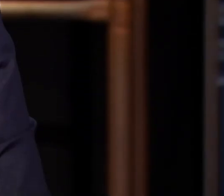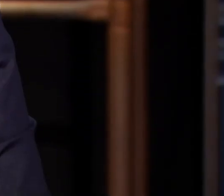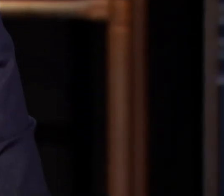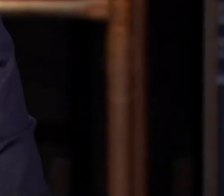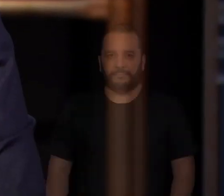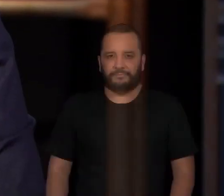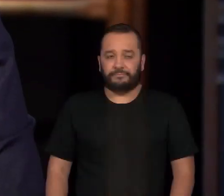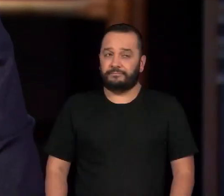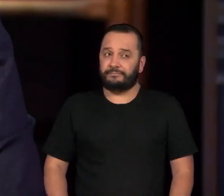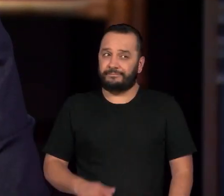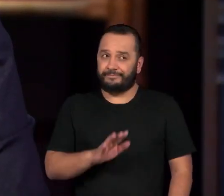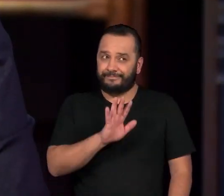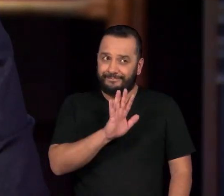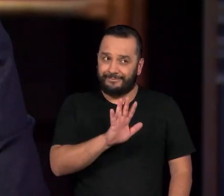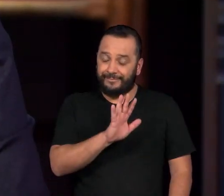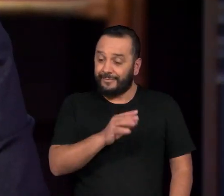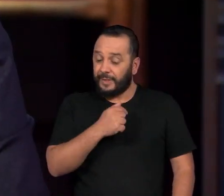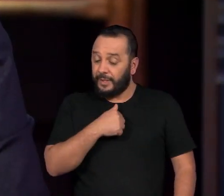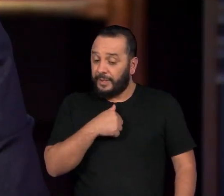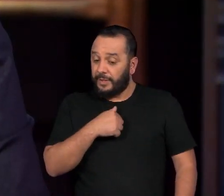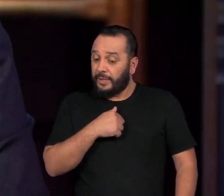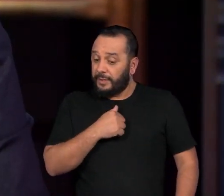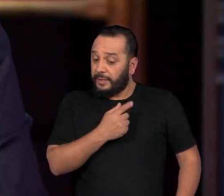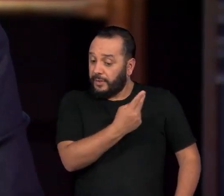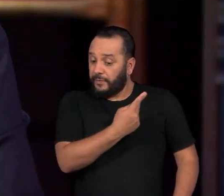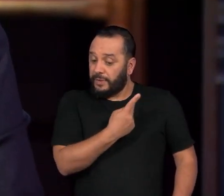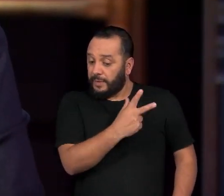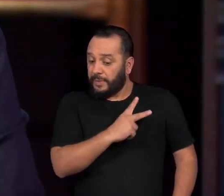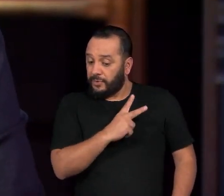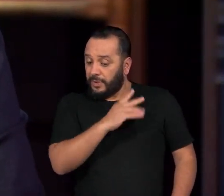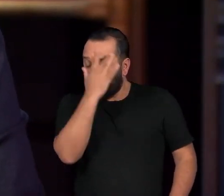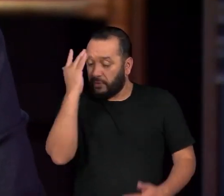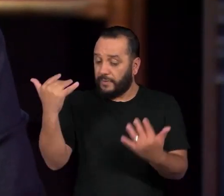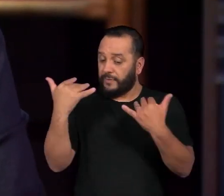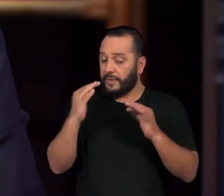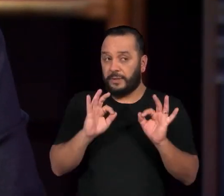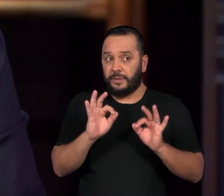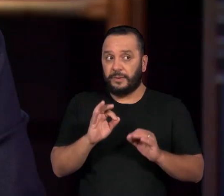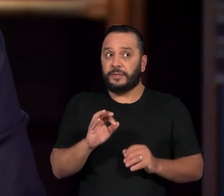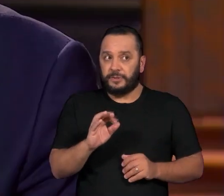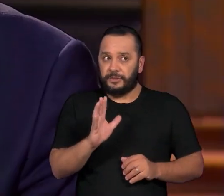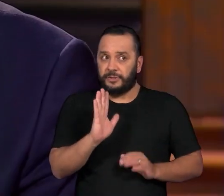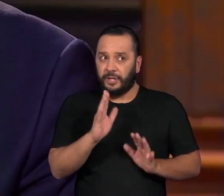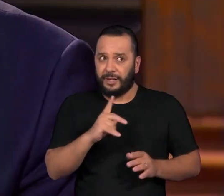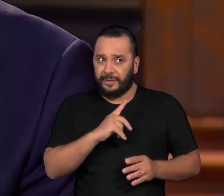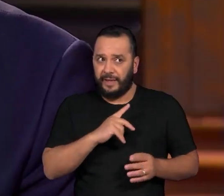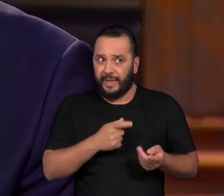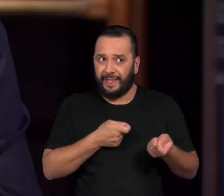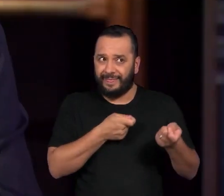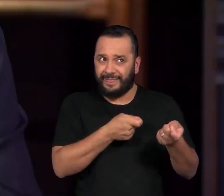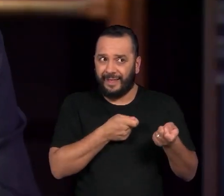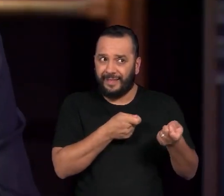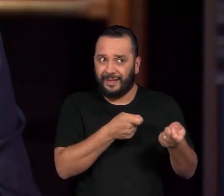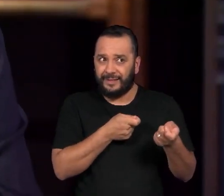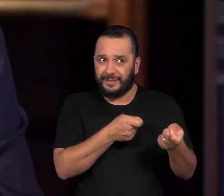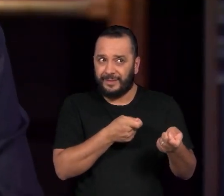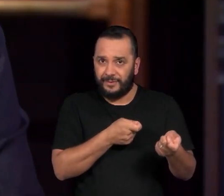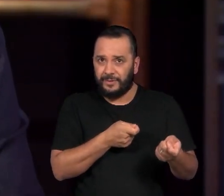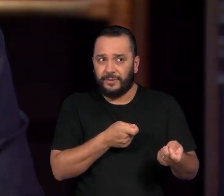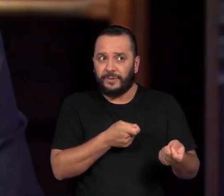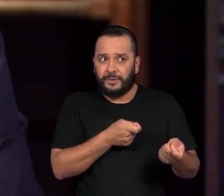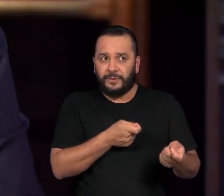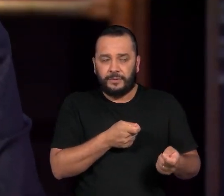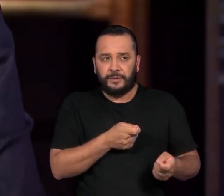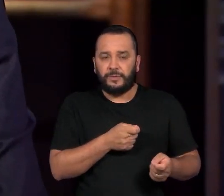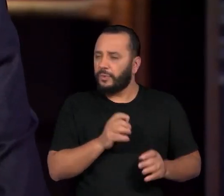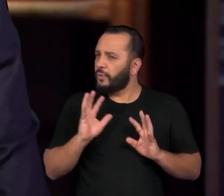cá entre nós e ninguém tá nos ouvindo seja sofreu essa tentação todos nós seja percebeu a hora que